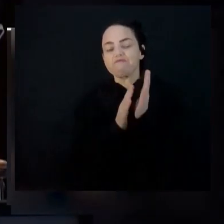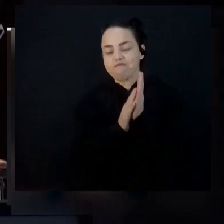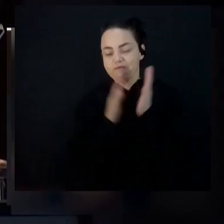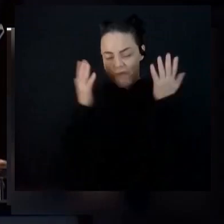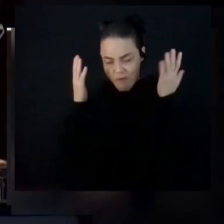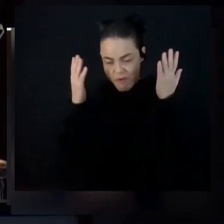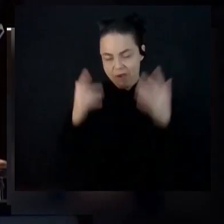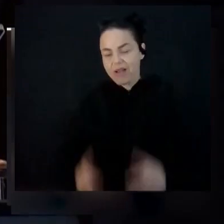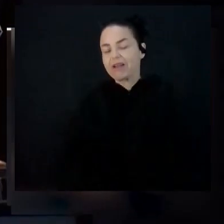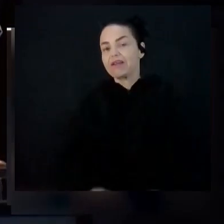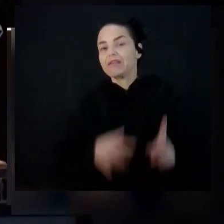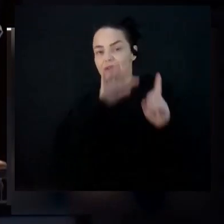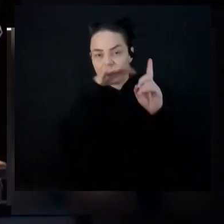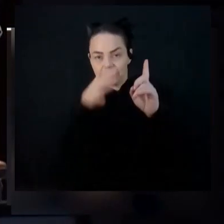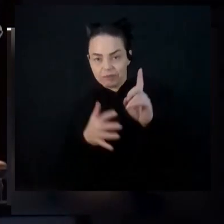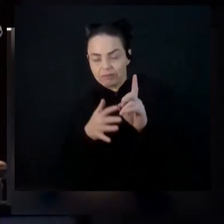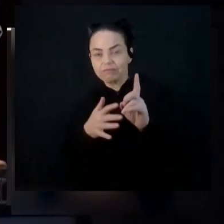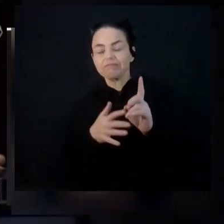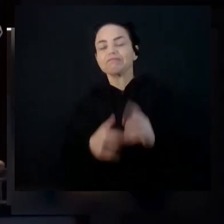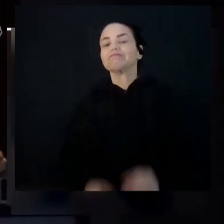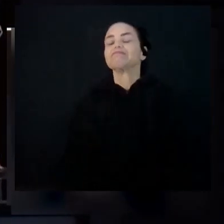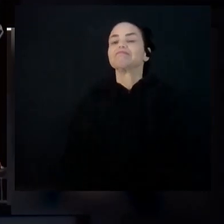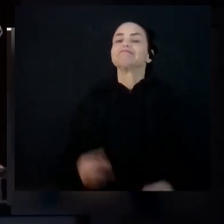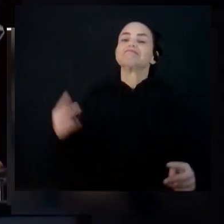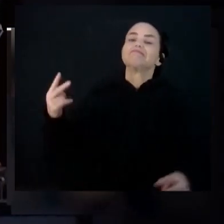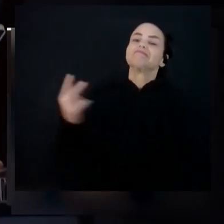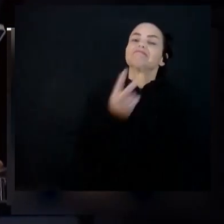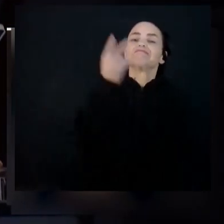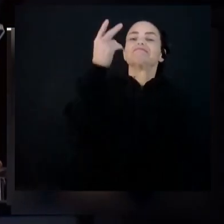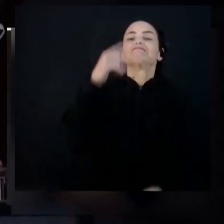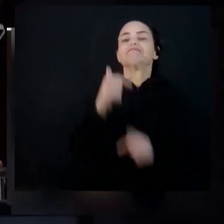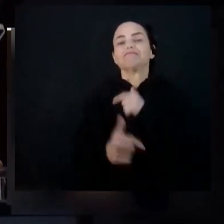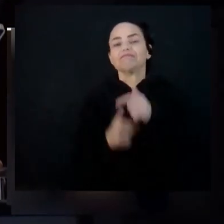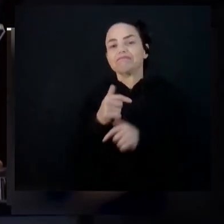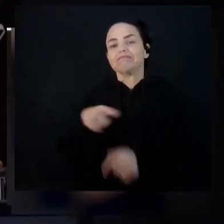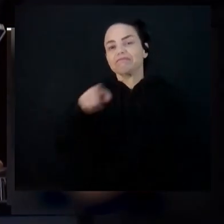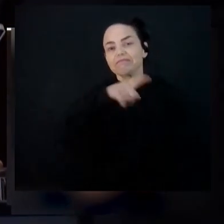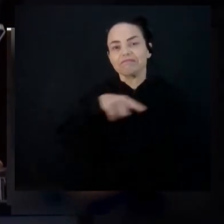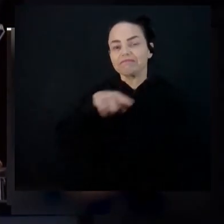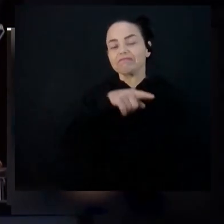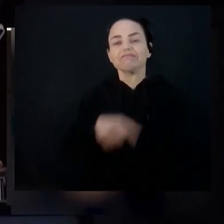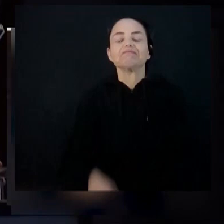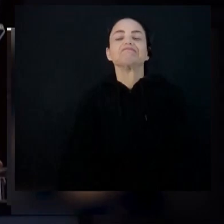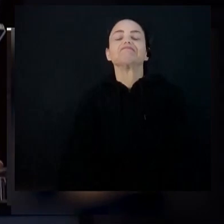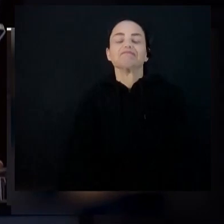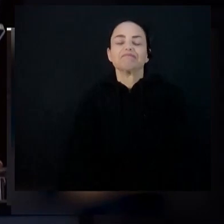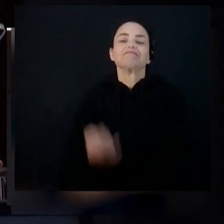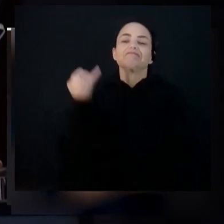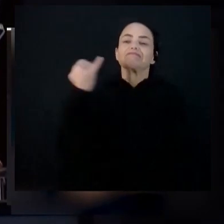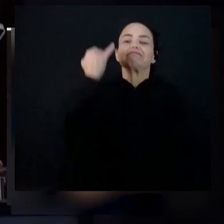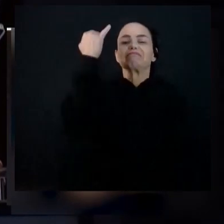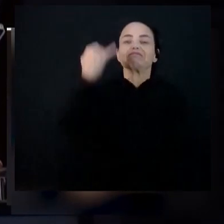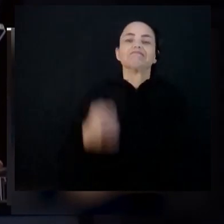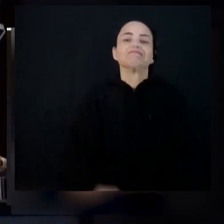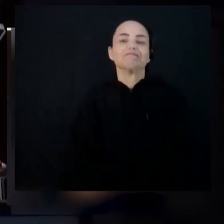honrá-los, e de alguma forma valorizar o trabalho de vocês, que eu acho que é muito importante,